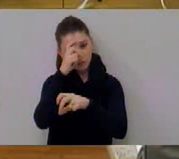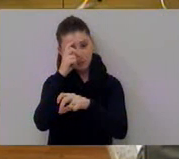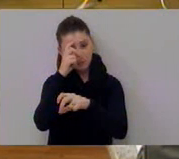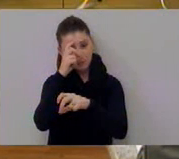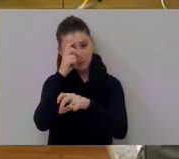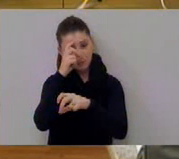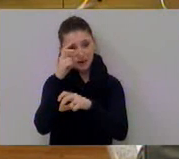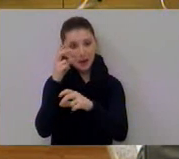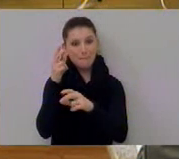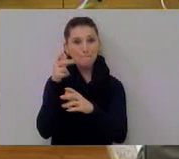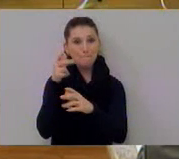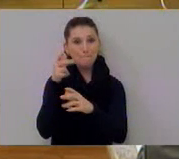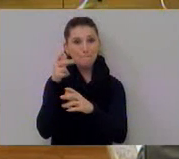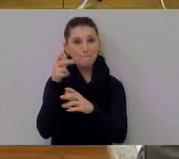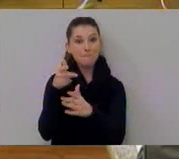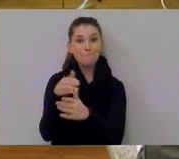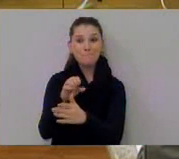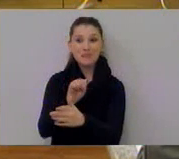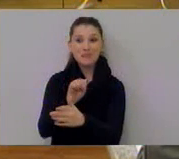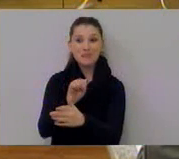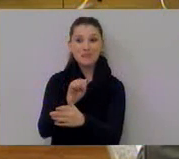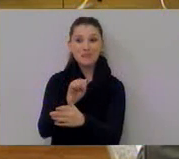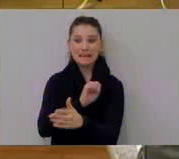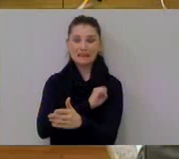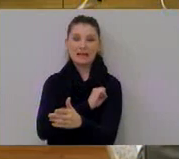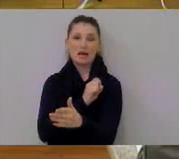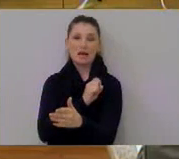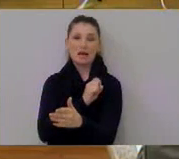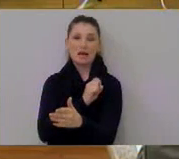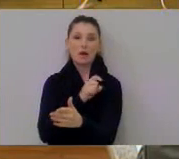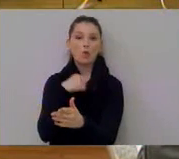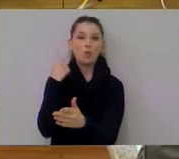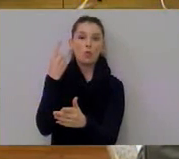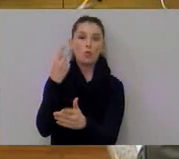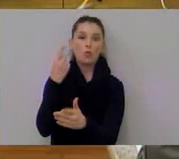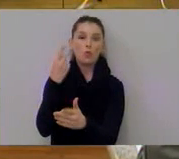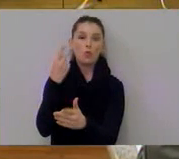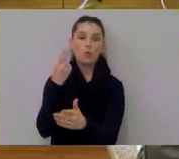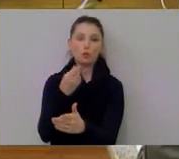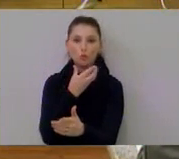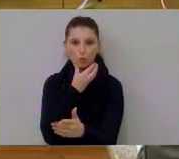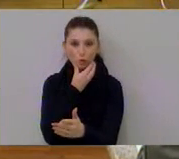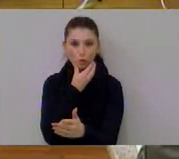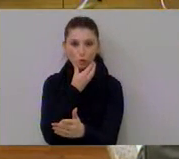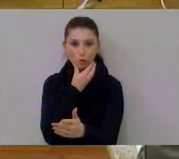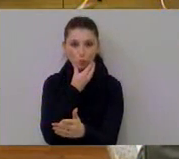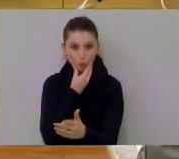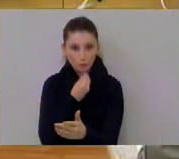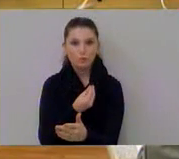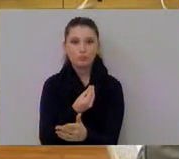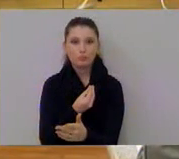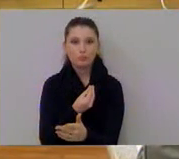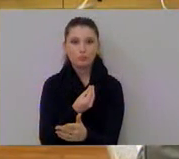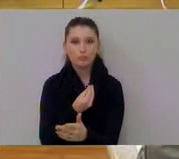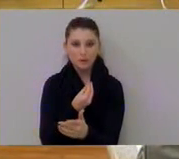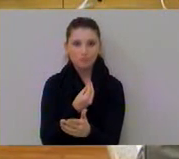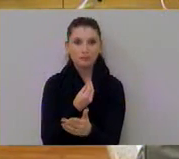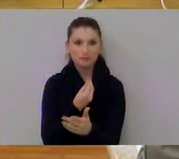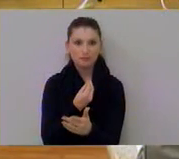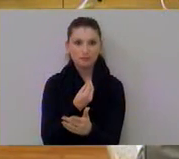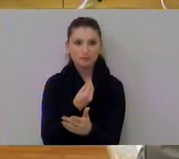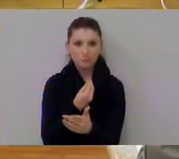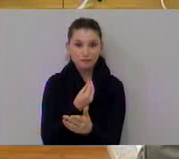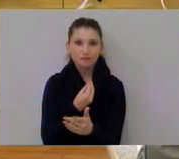E, curiosamente, até o ano de 2015, nenhum registro tinha